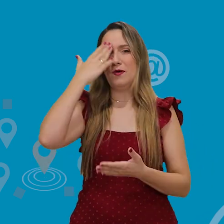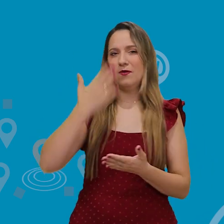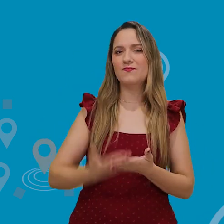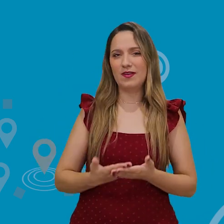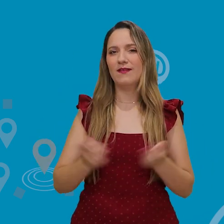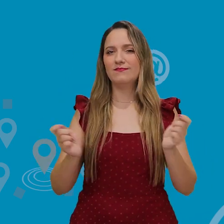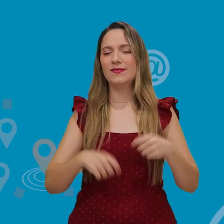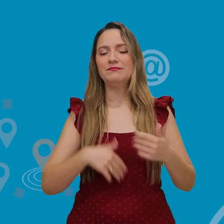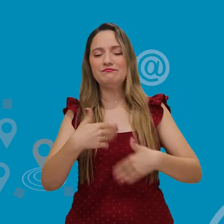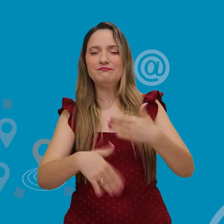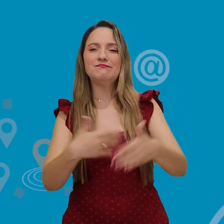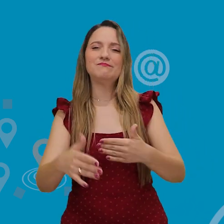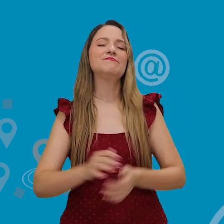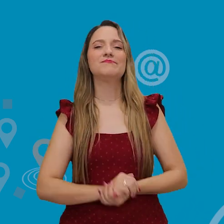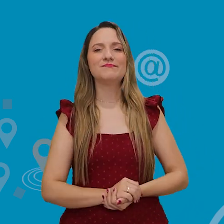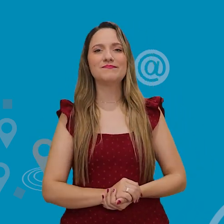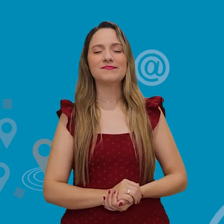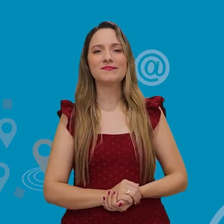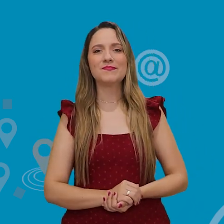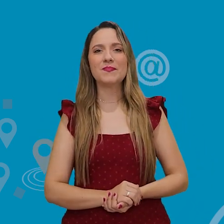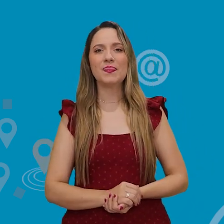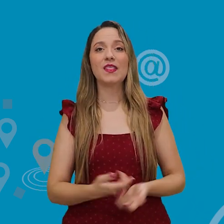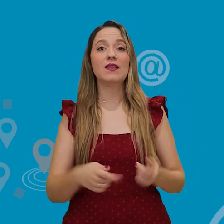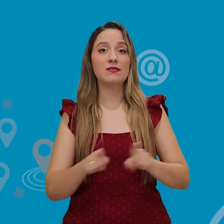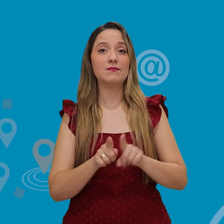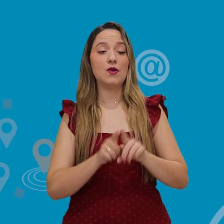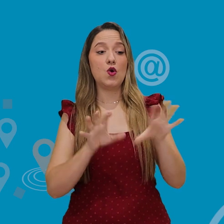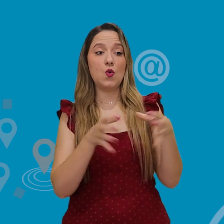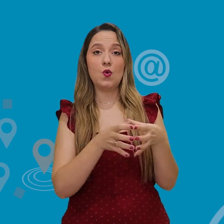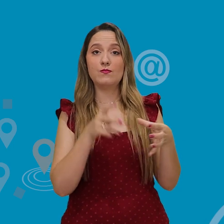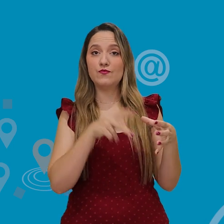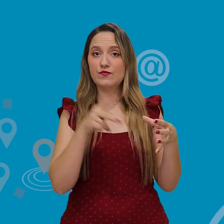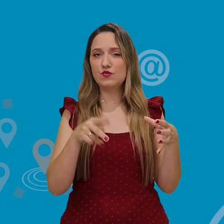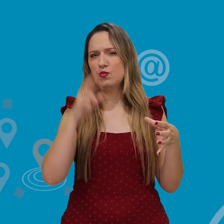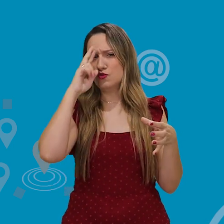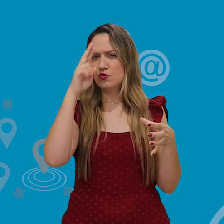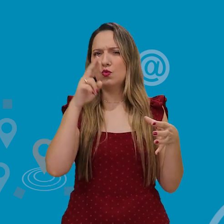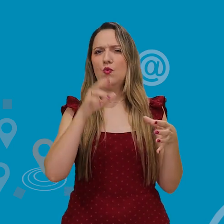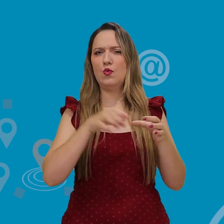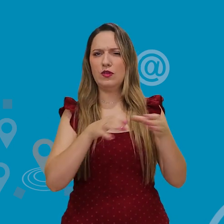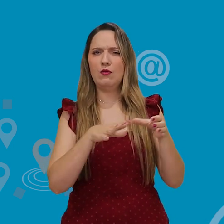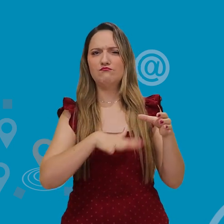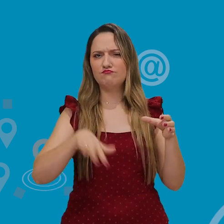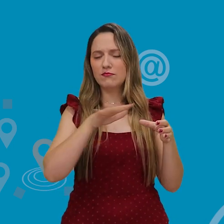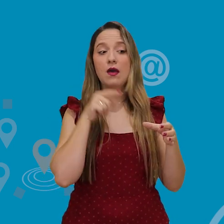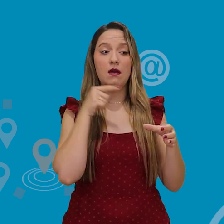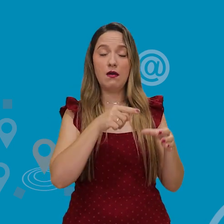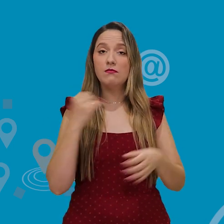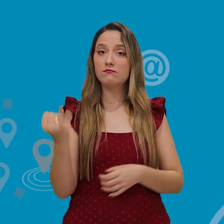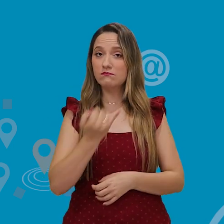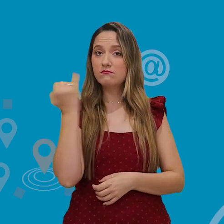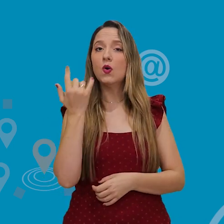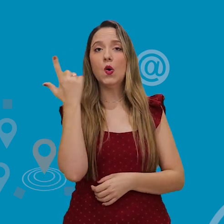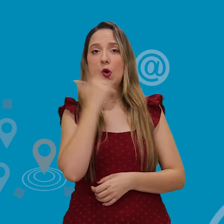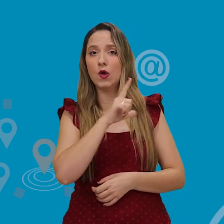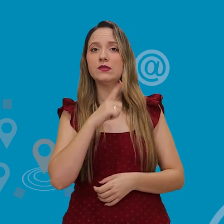confiança no trabalho que vai ser desenvolvido. Em relação à equipe diretiva, eu vejo que ela é extremamente importante,